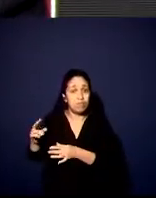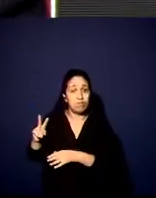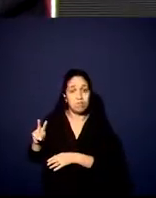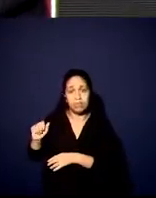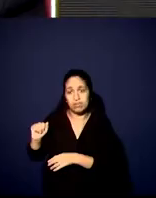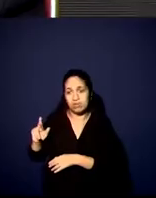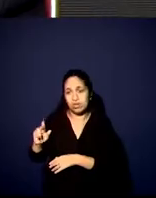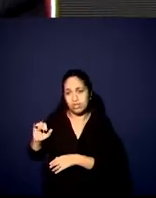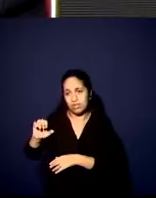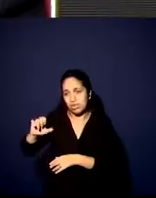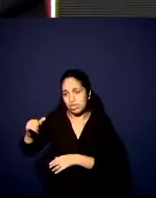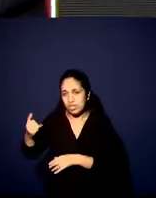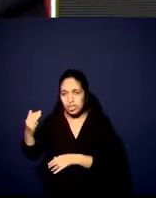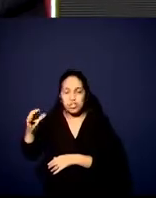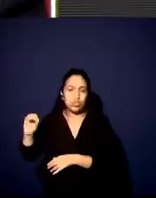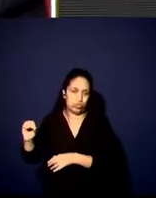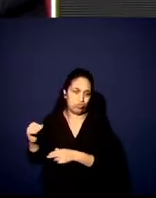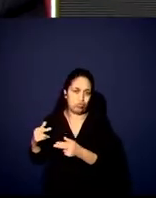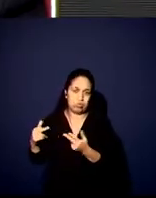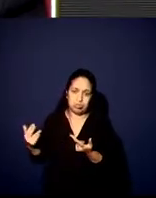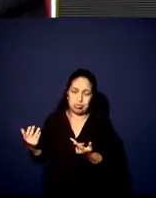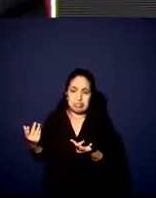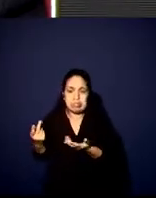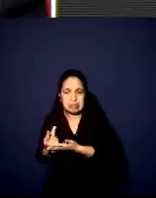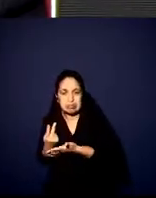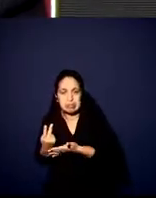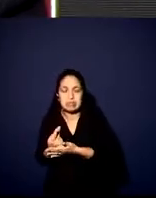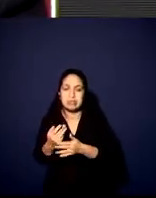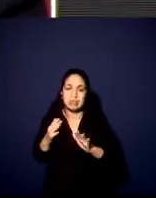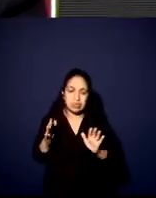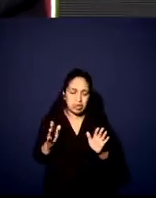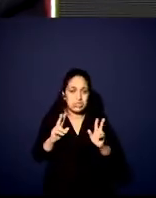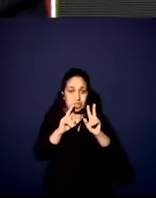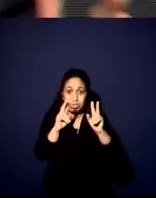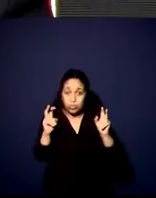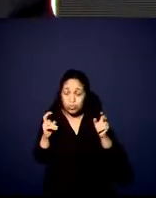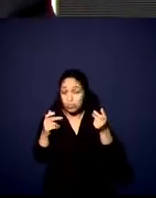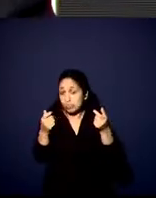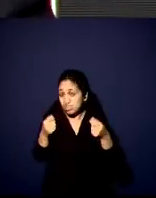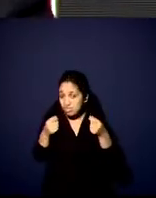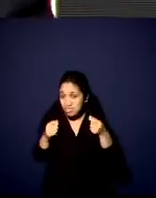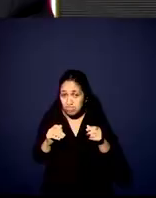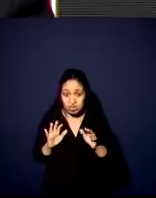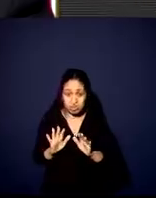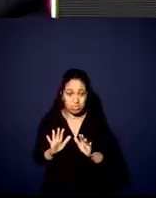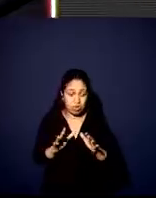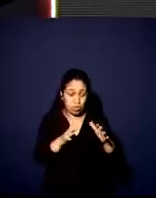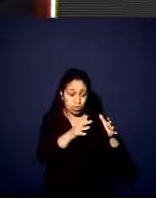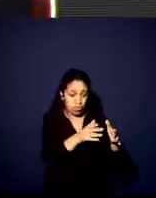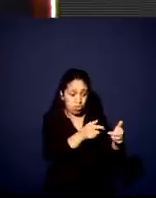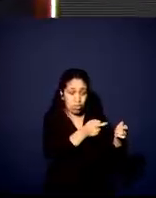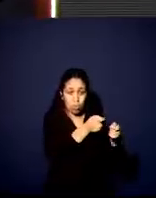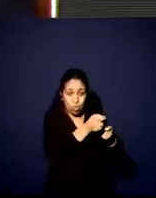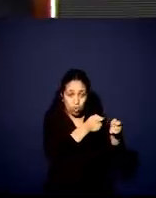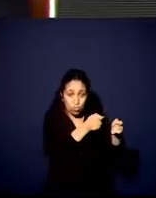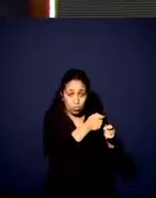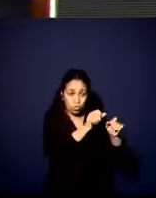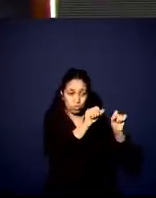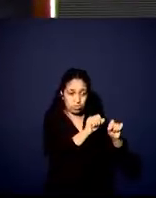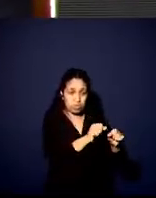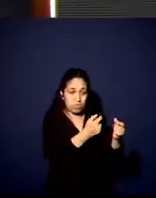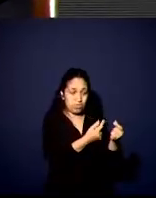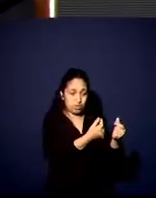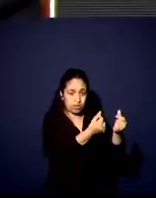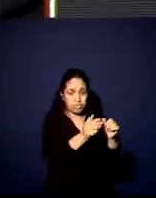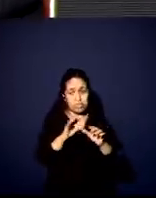seus percalços nesses momentos eu acho que esse assunto deve ser tratado tanto pelos órgãos de controle do sistema financeiro